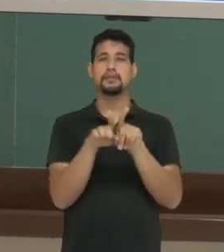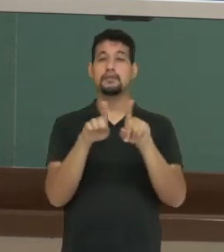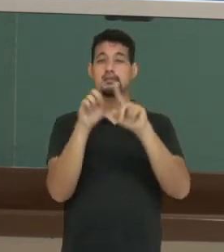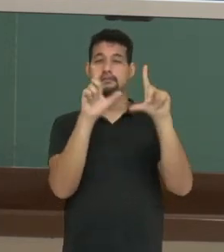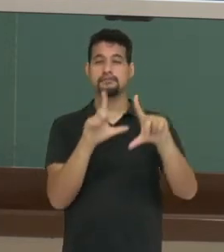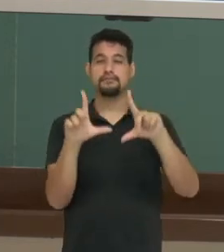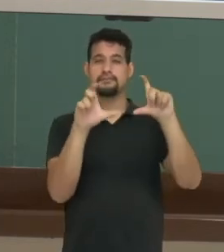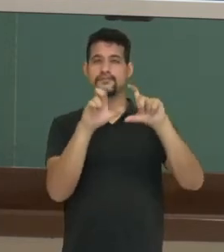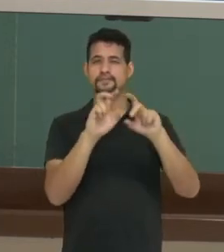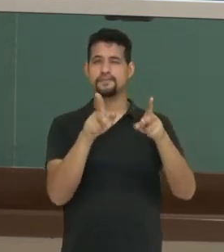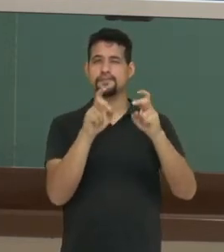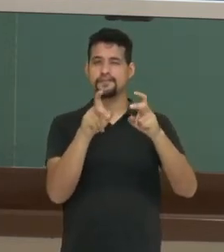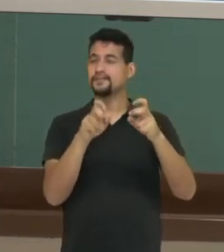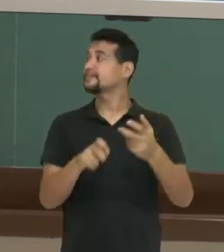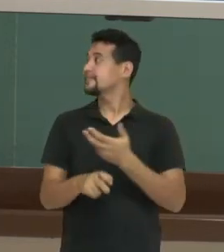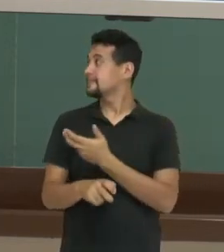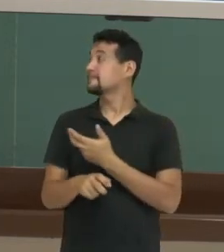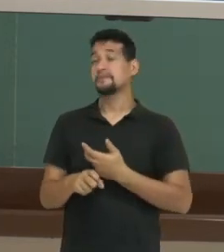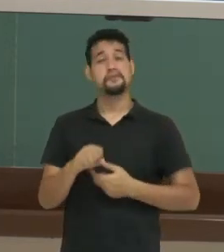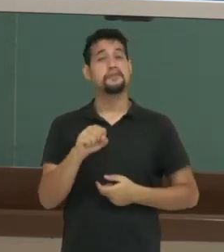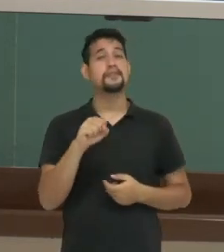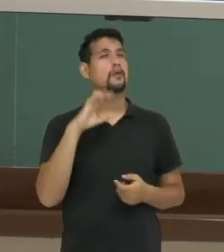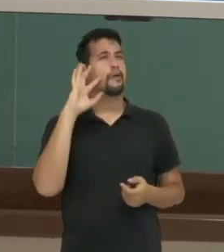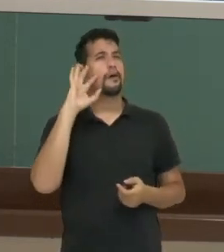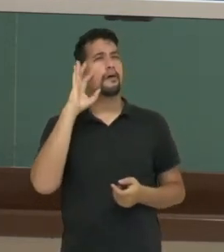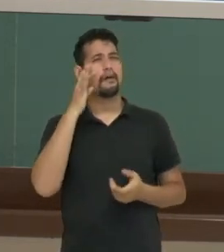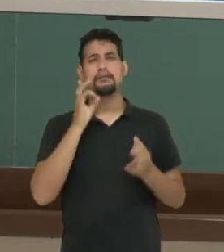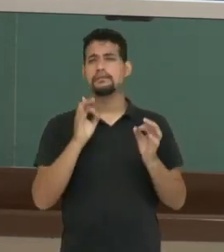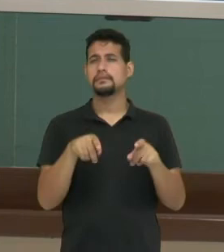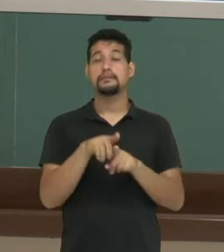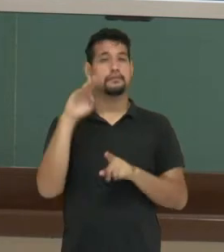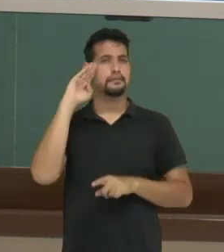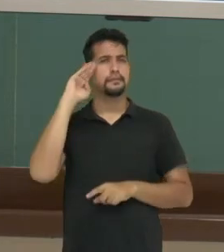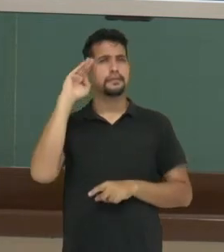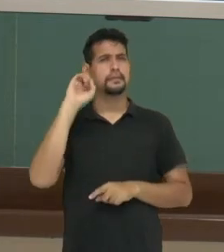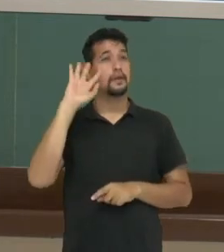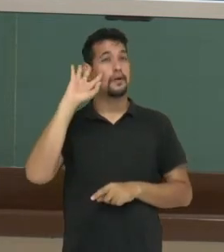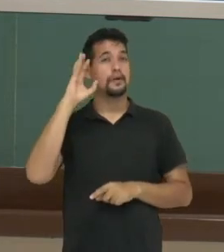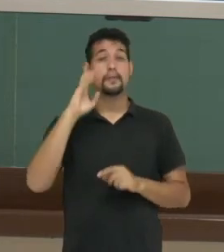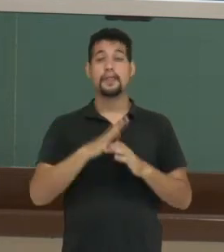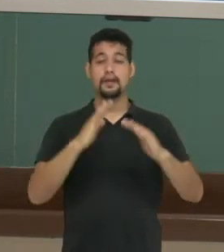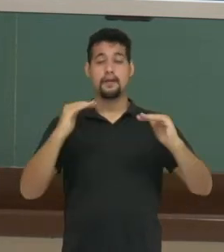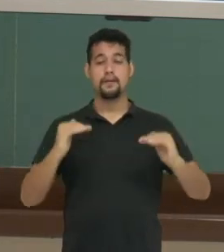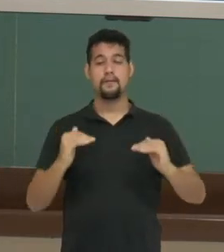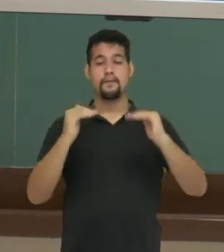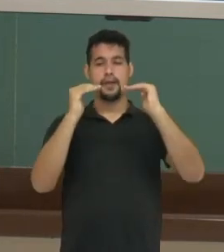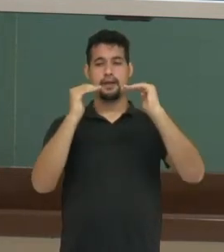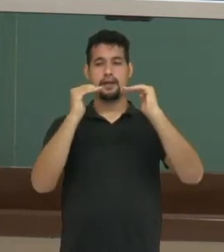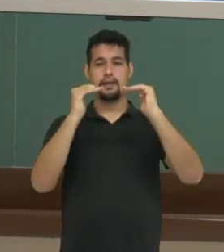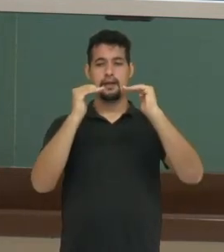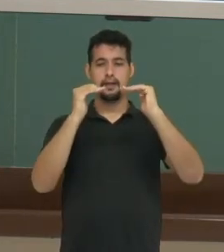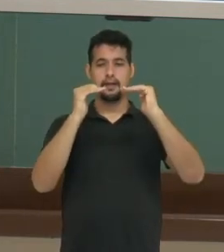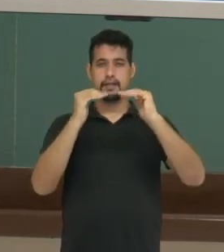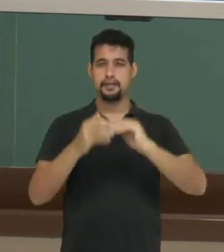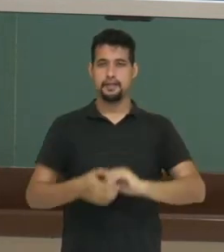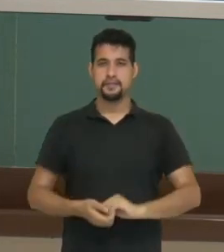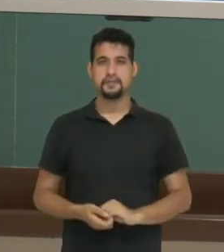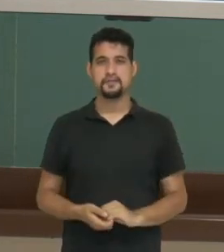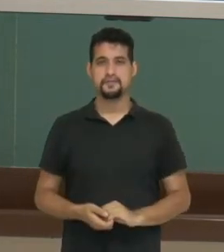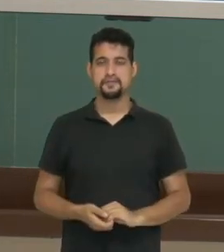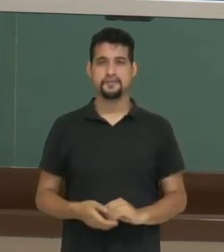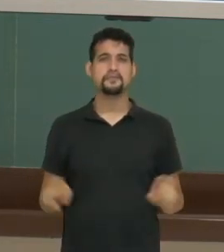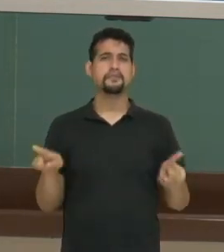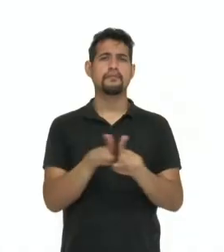imagem a gente consegue perceber, sim, quando acontece, principalmente quando acontece esse empate, certo? Quanto